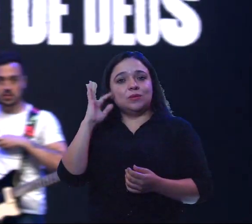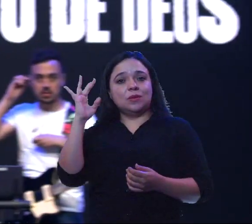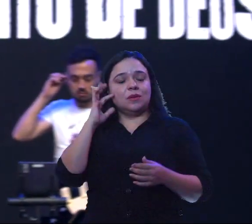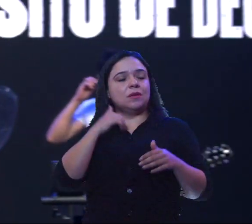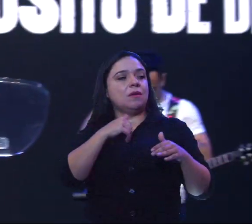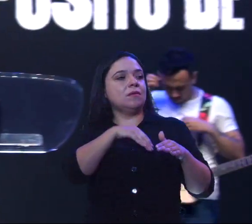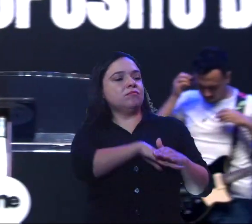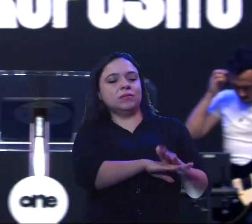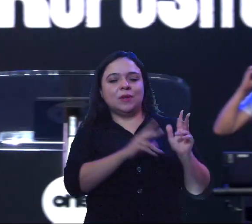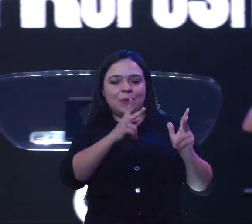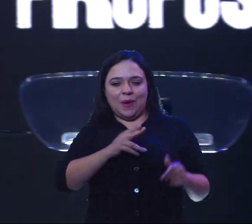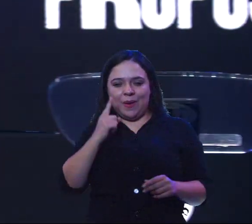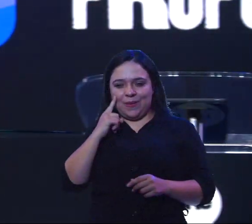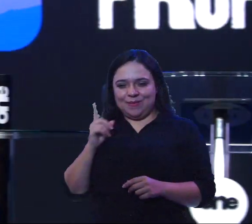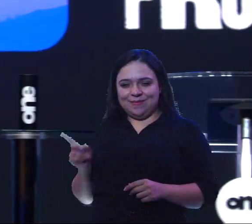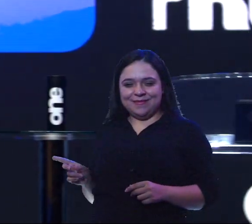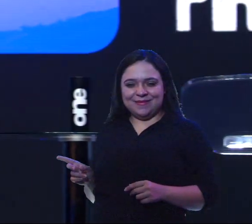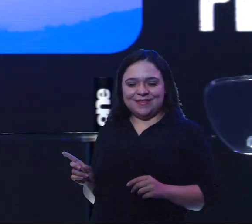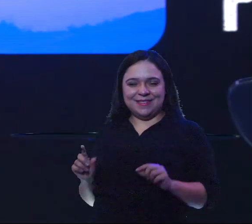essa aqui.